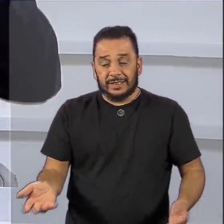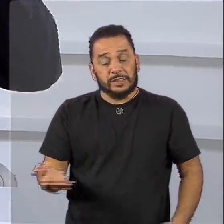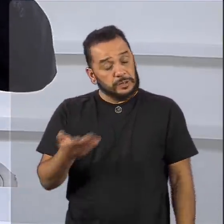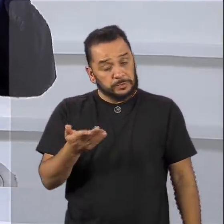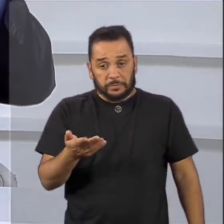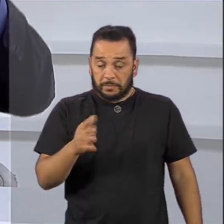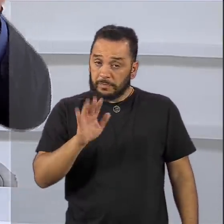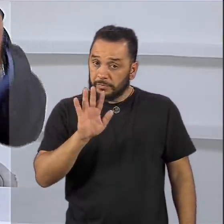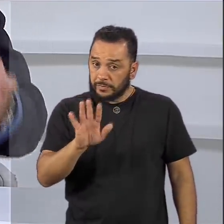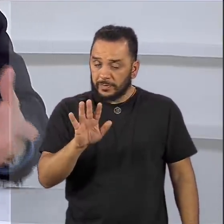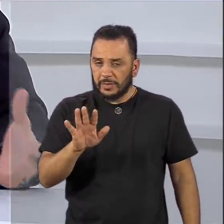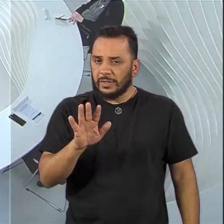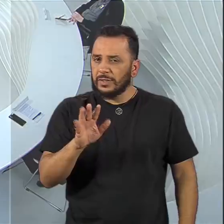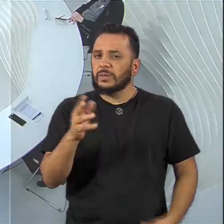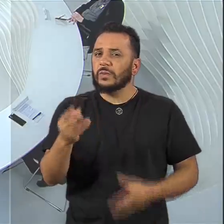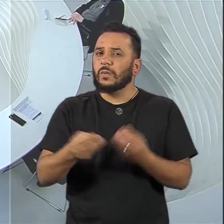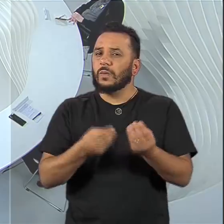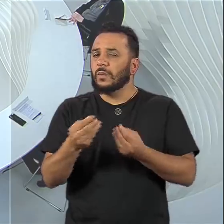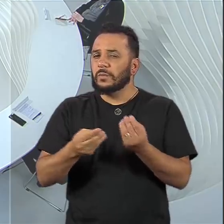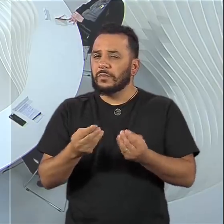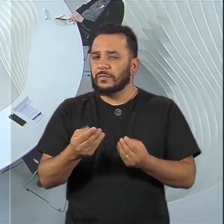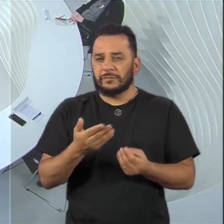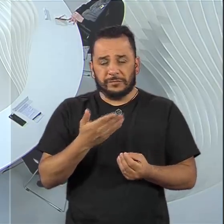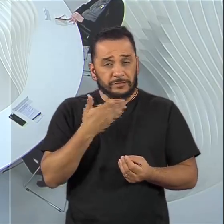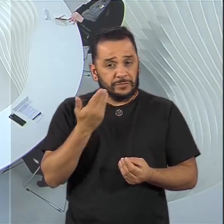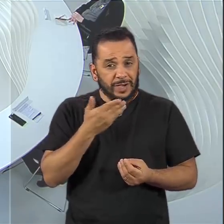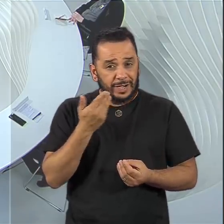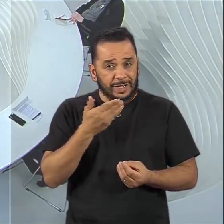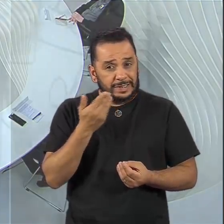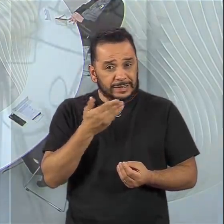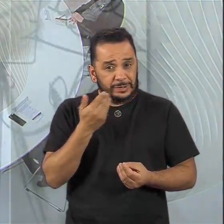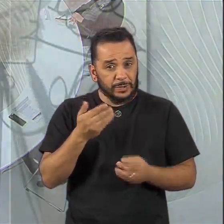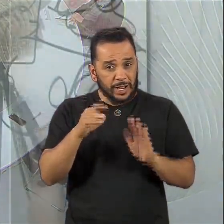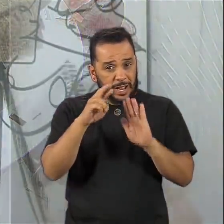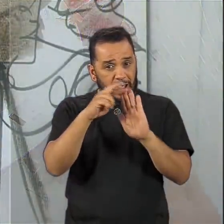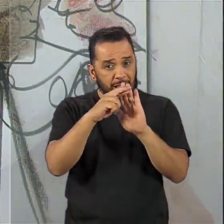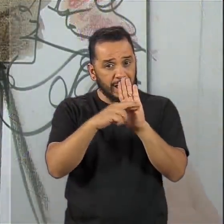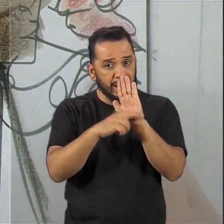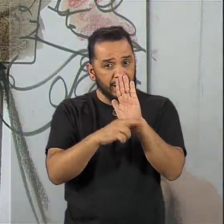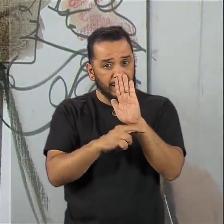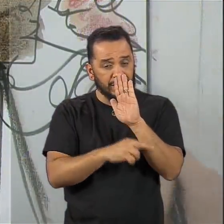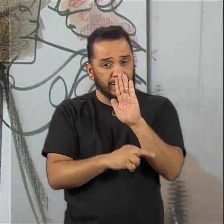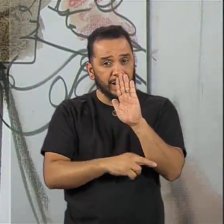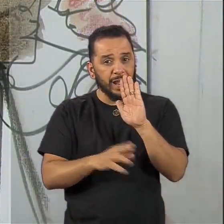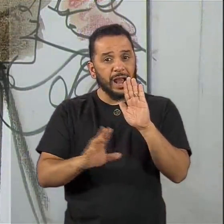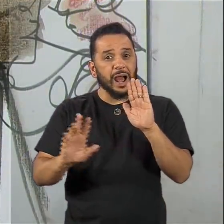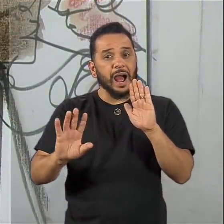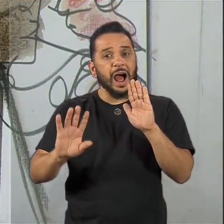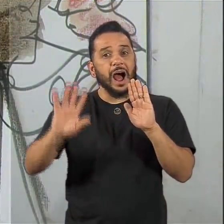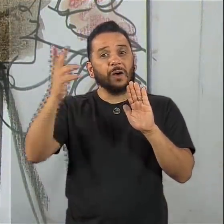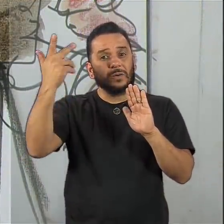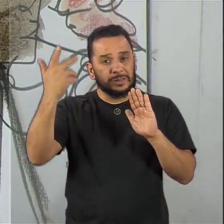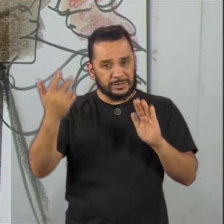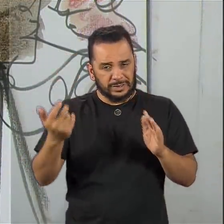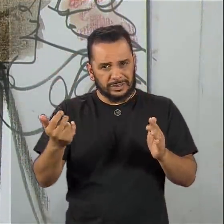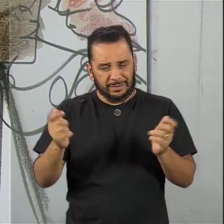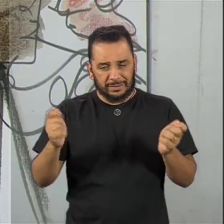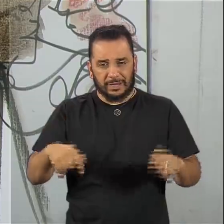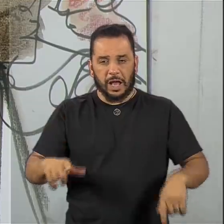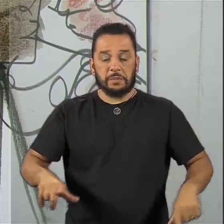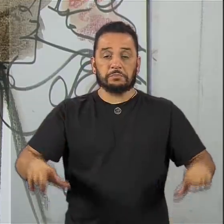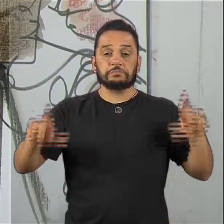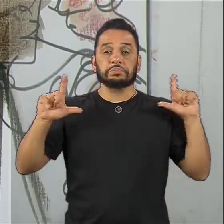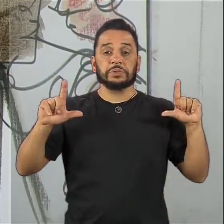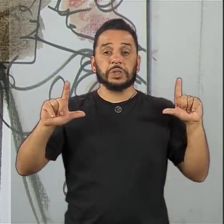esse ponto não é um ponto fácil de determinar, né? Quer dizer, até quando é possível você carregar esse nome